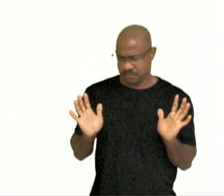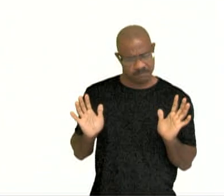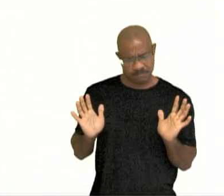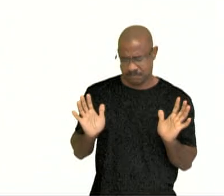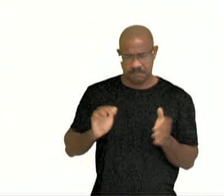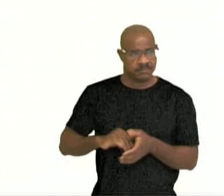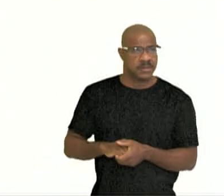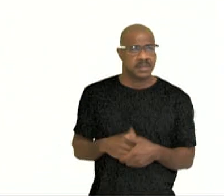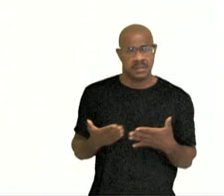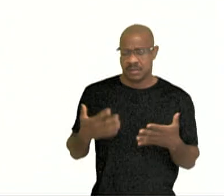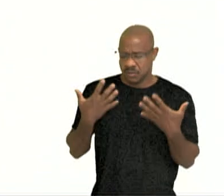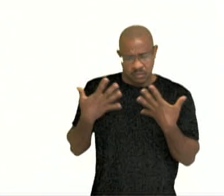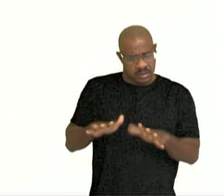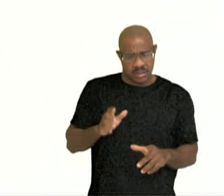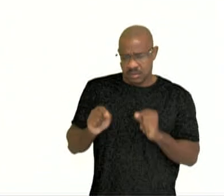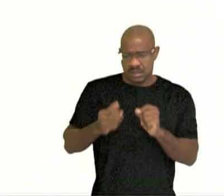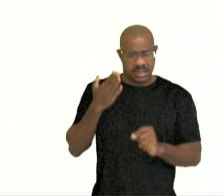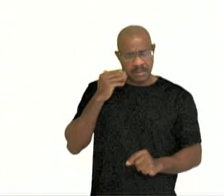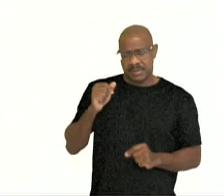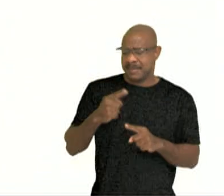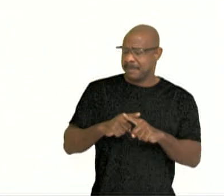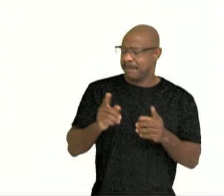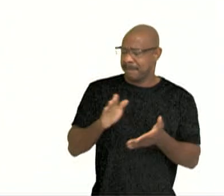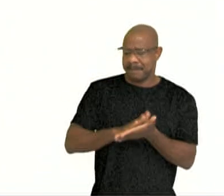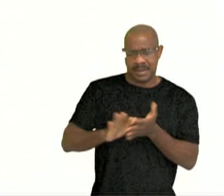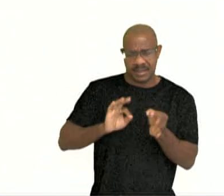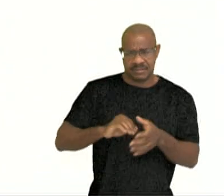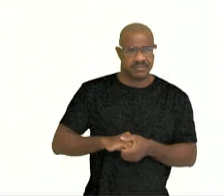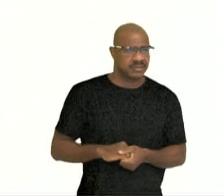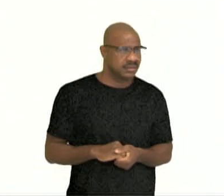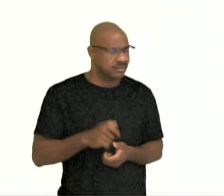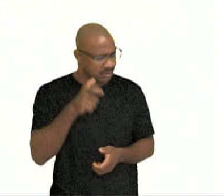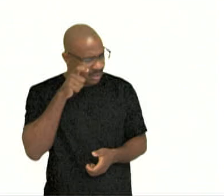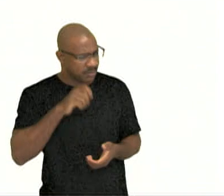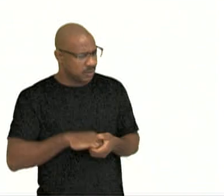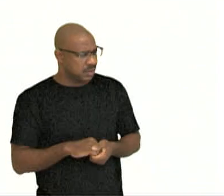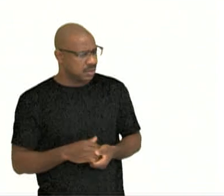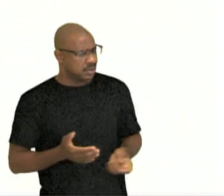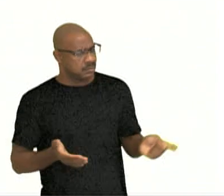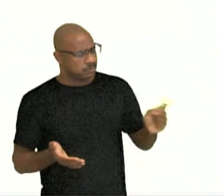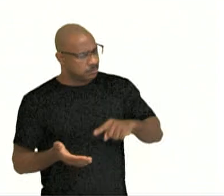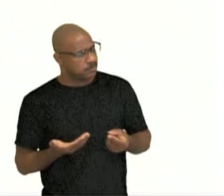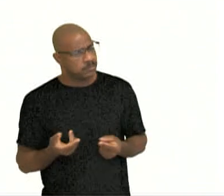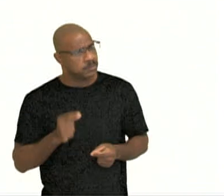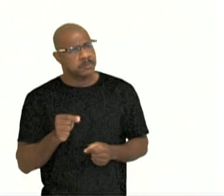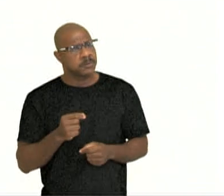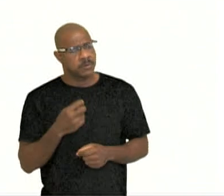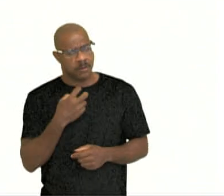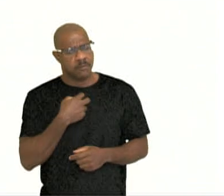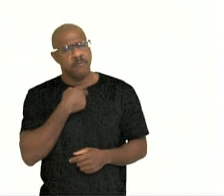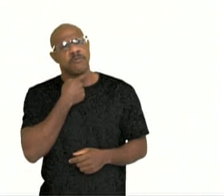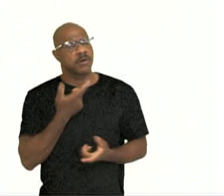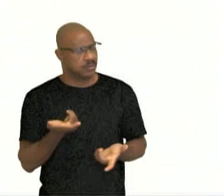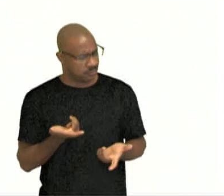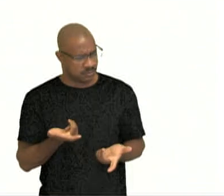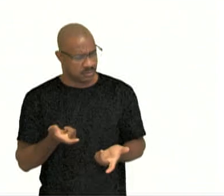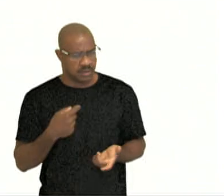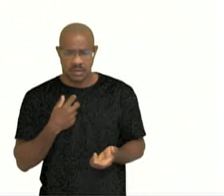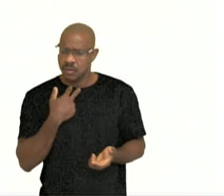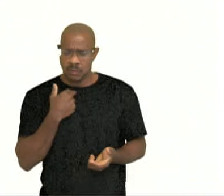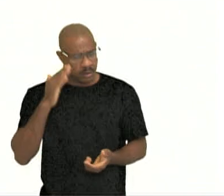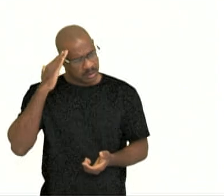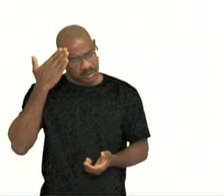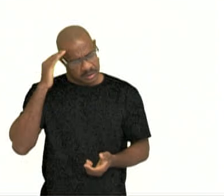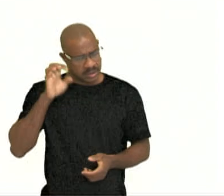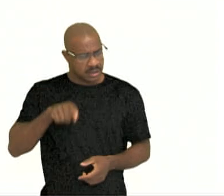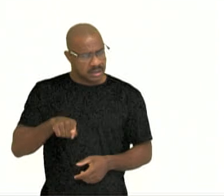além, e não queirais saber mais. Diabo, entrai cá, que coisa é essa? Eu não posso entender